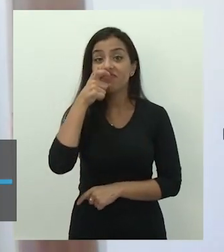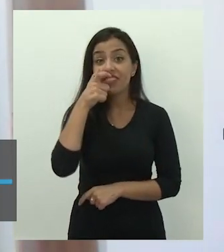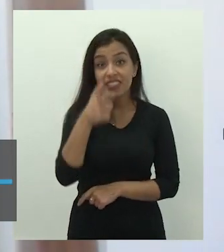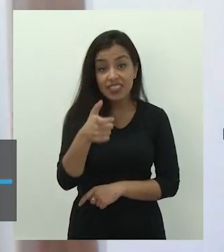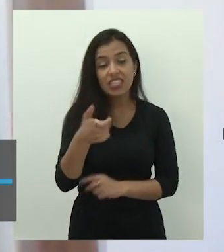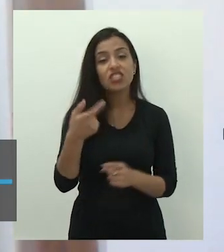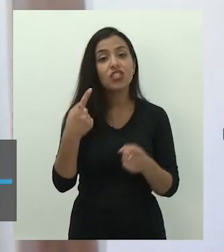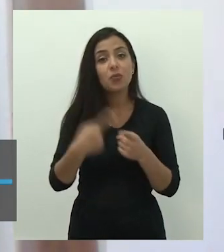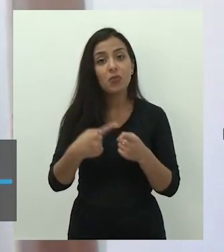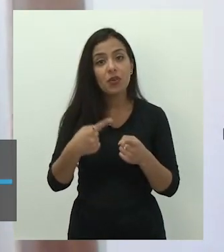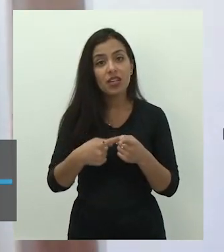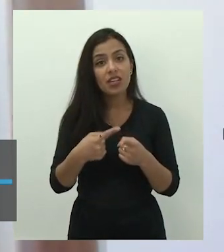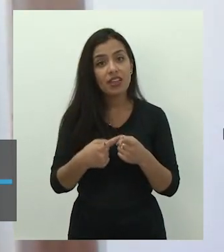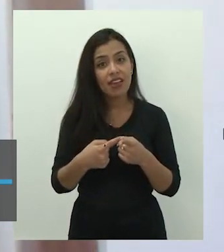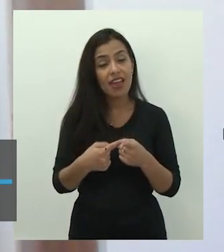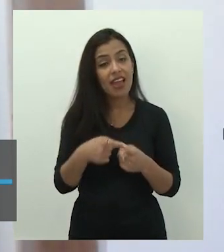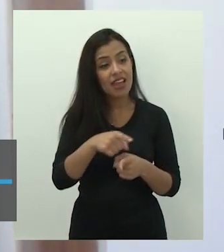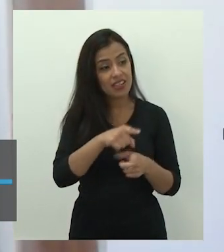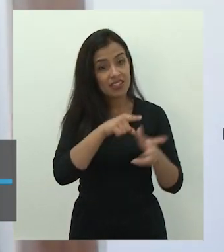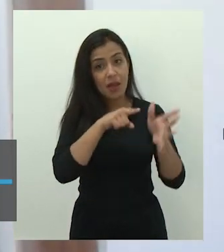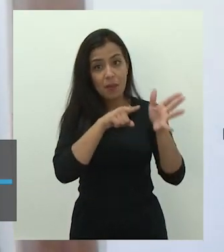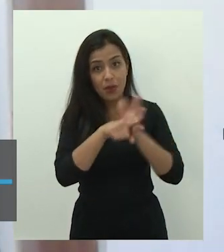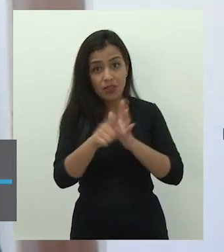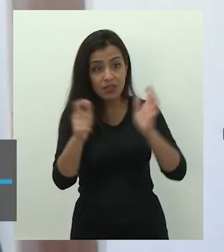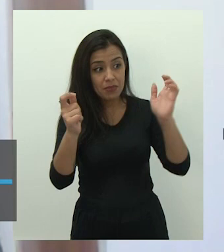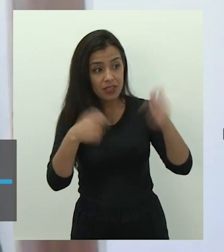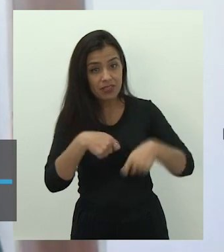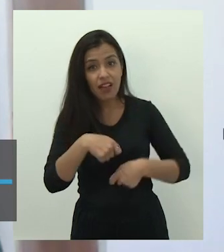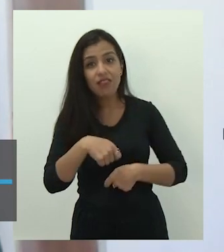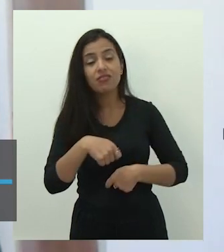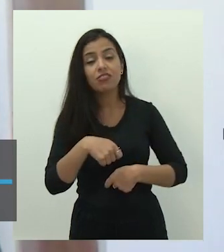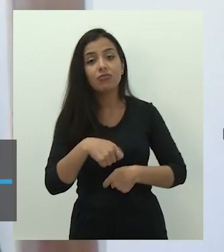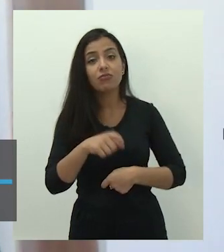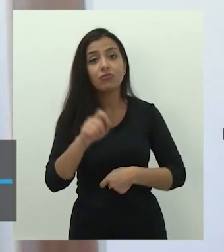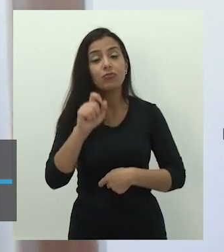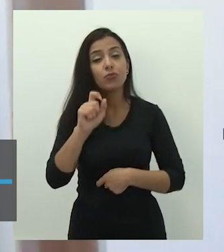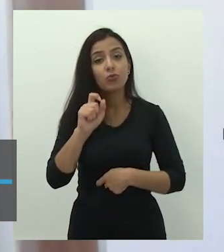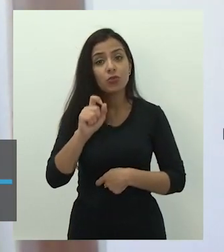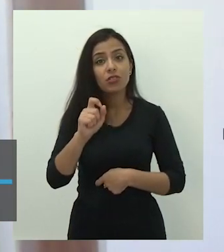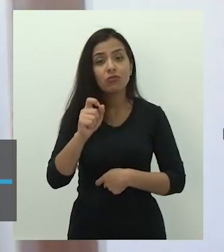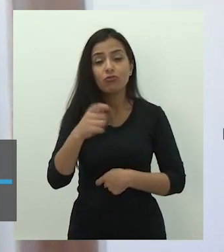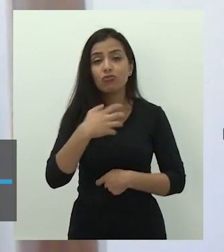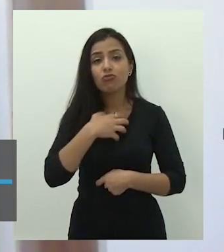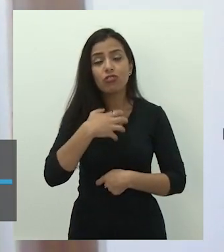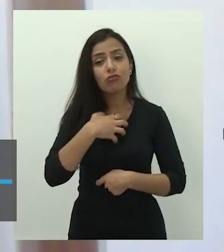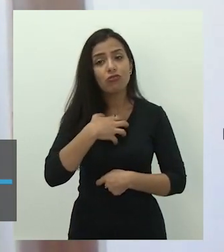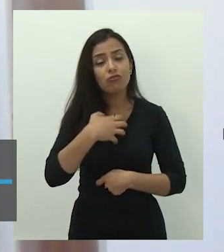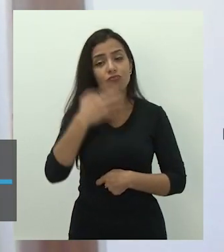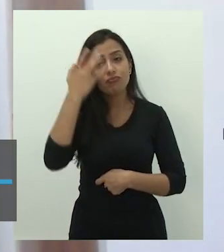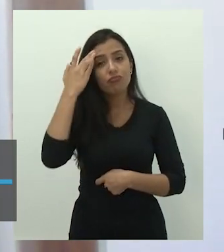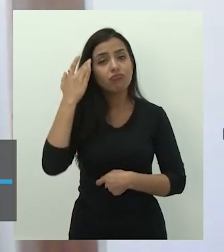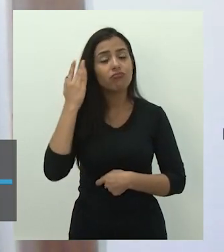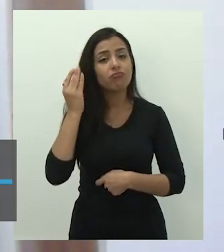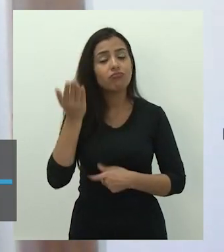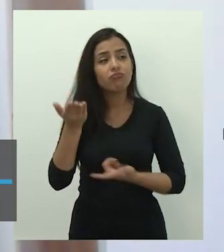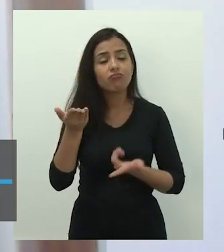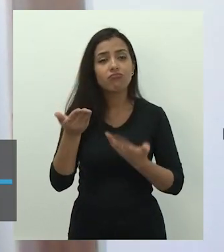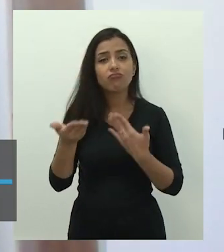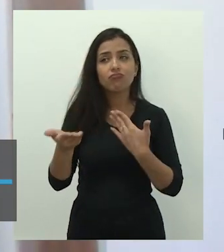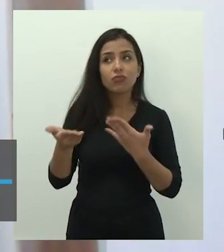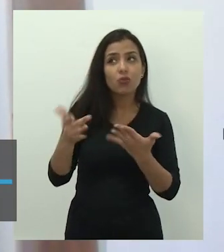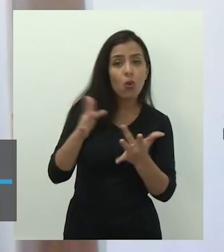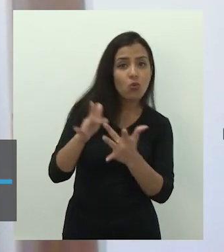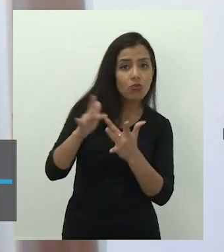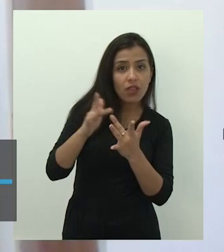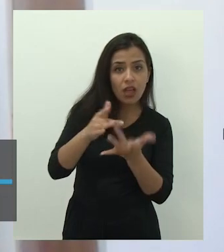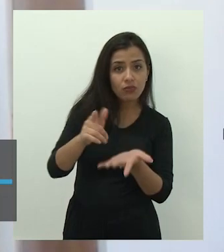quê? Essa pergunta é possível fazer por... remotamente, né? E se você tem contato, se